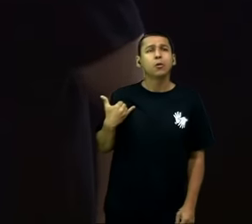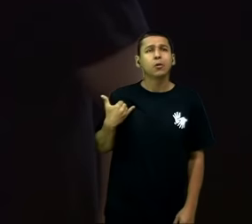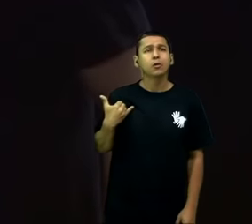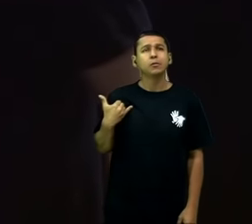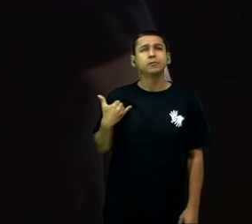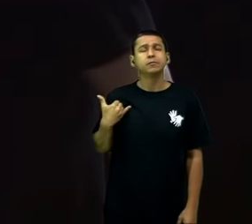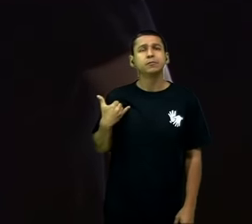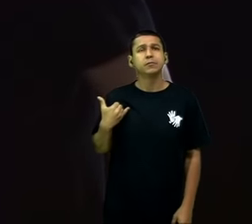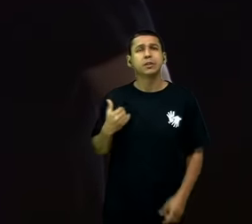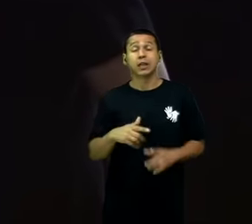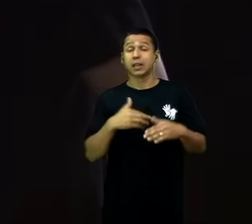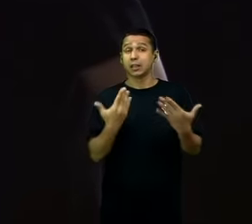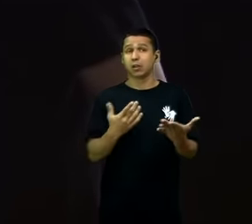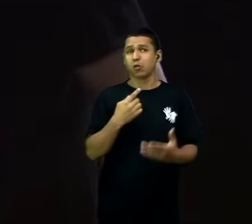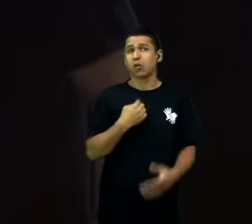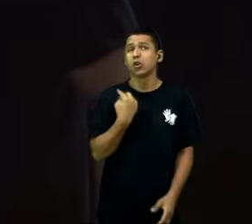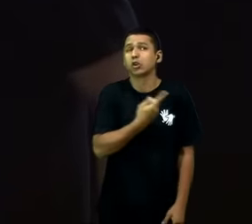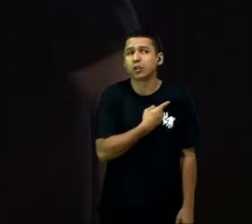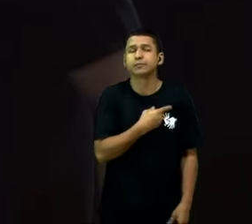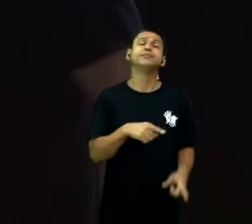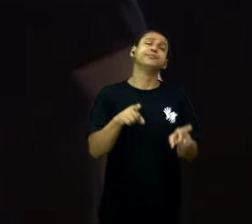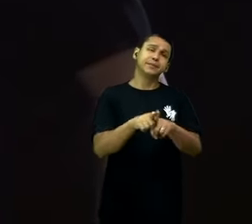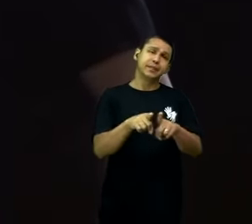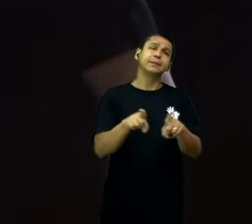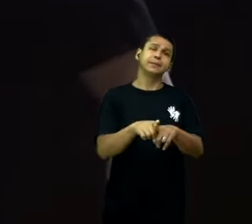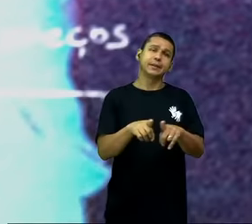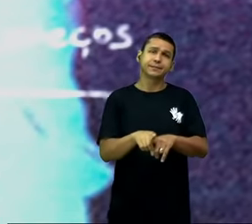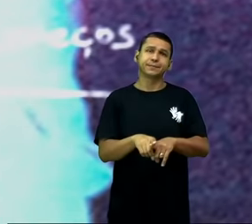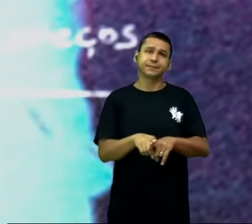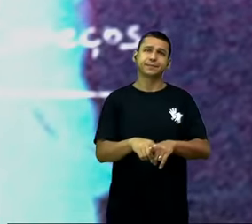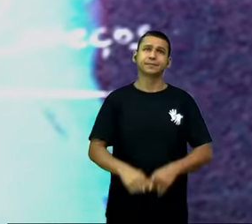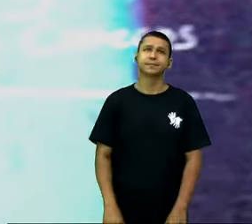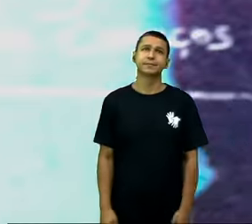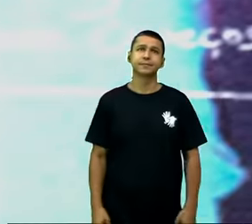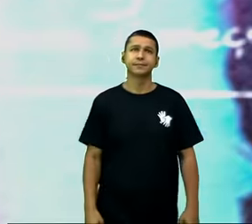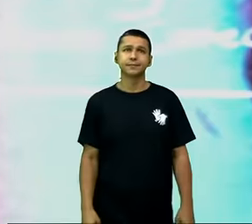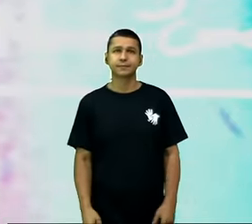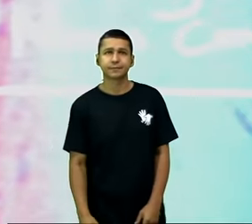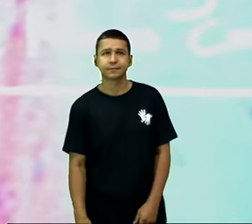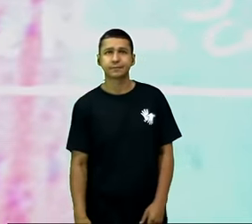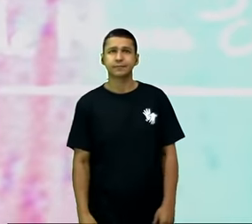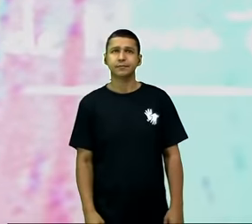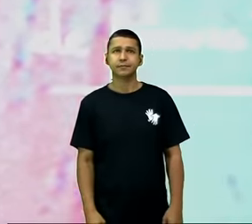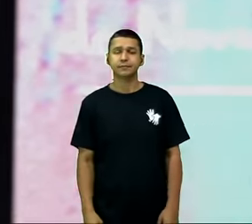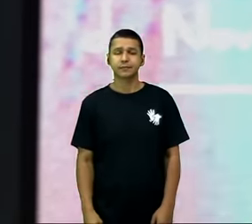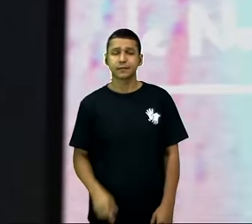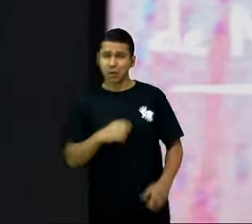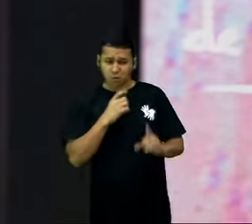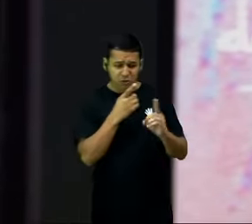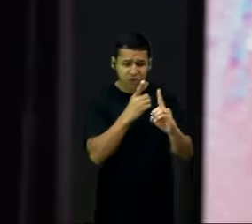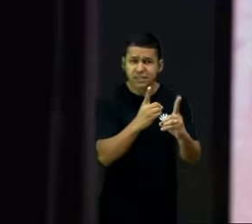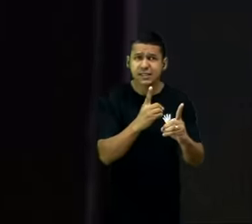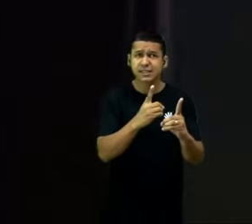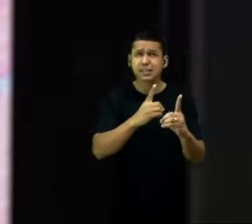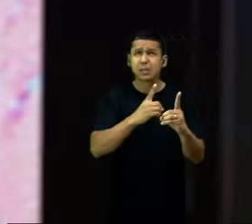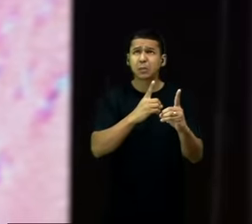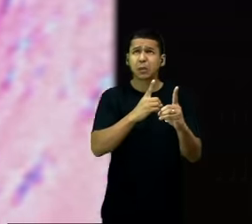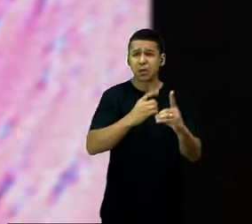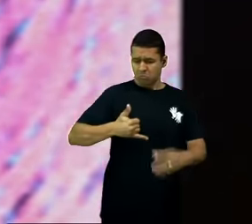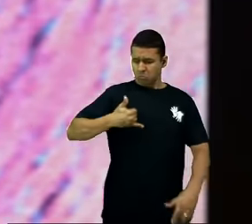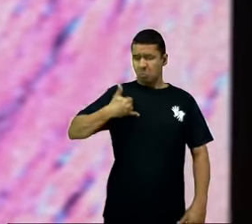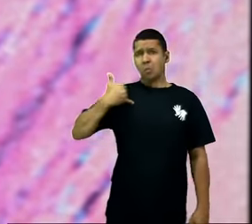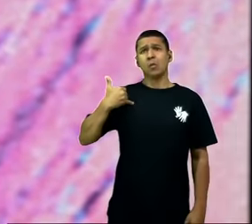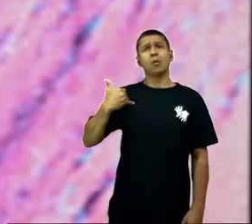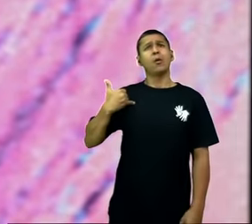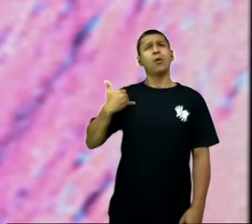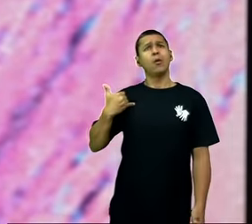felipevaladão.com.br. Tem alguém aí? Se o próprio, os caras que andaram com Jesus tiveram que em algum momento da